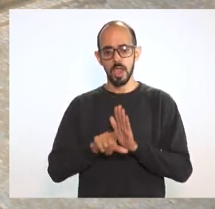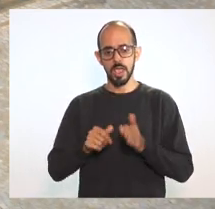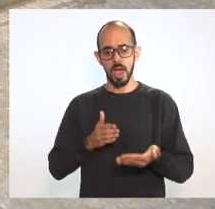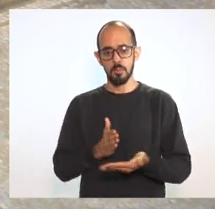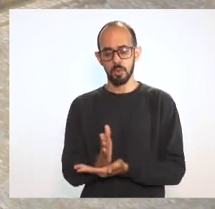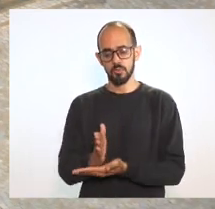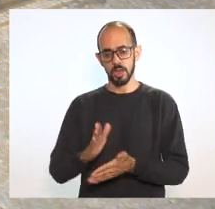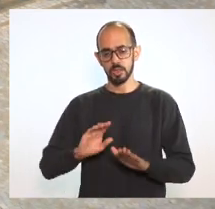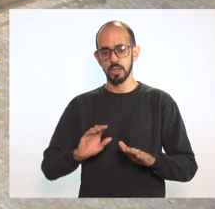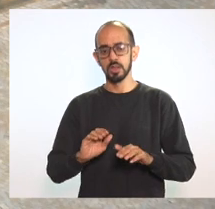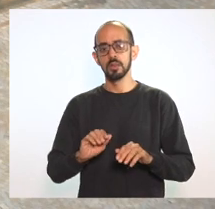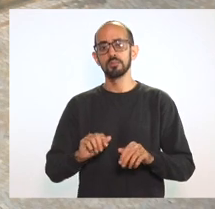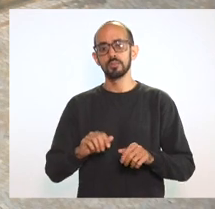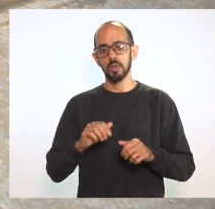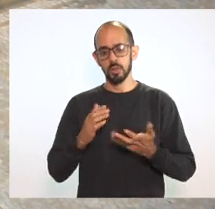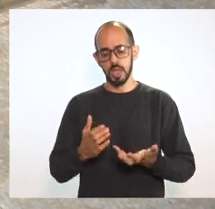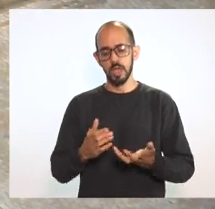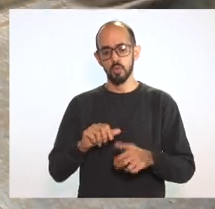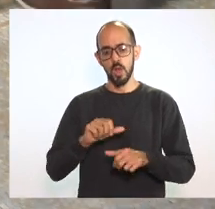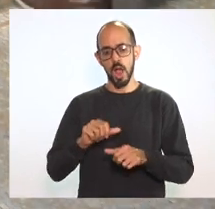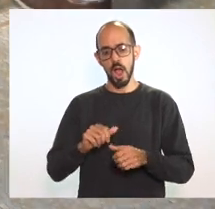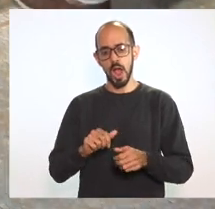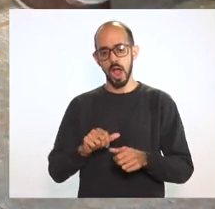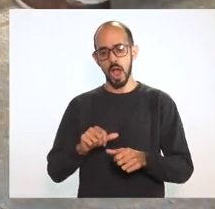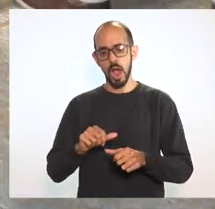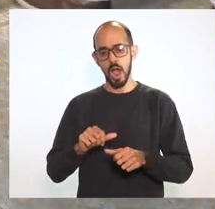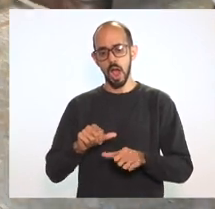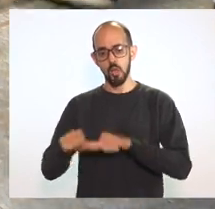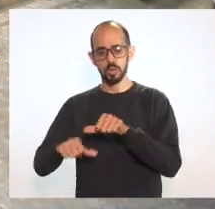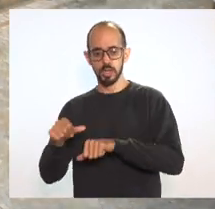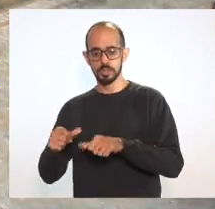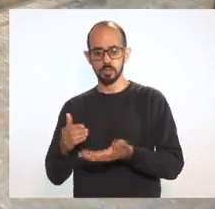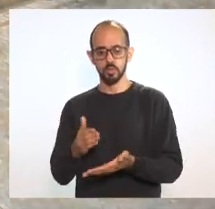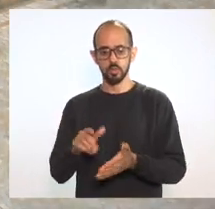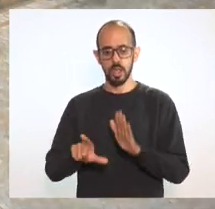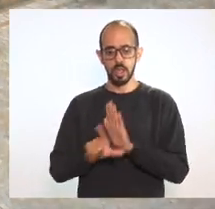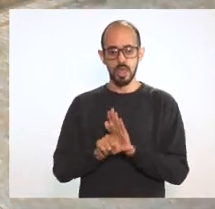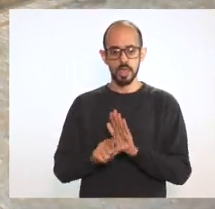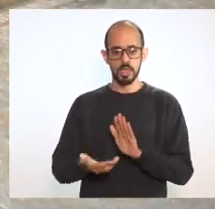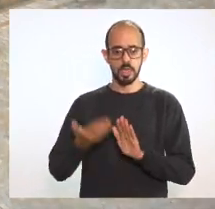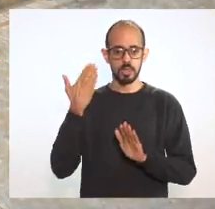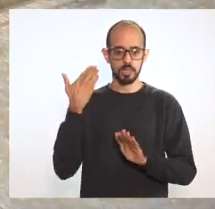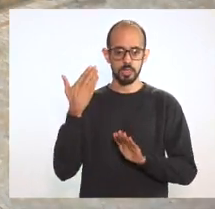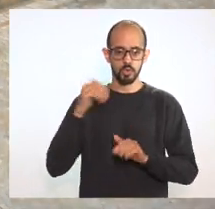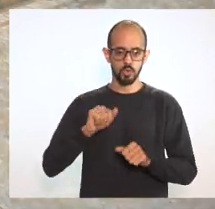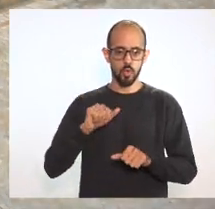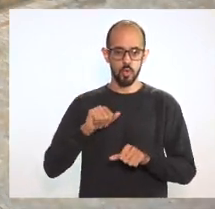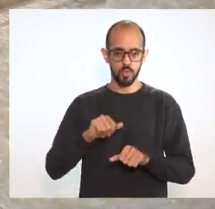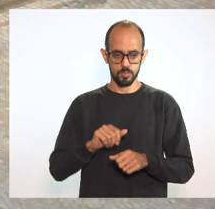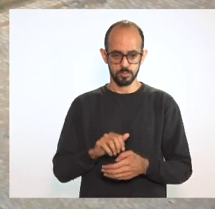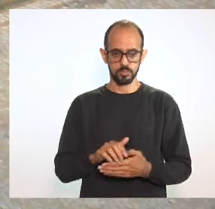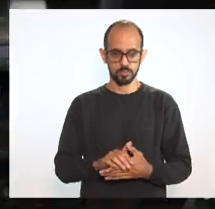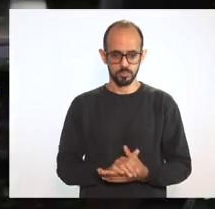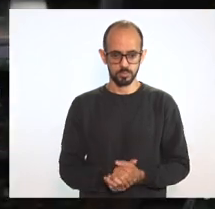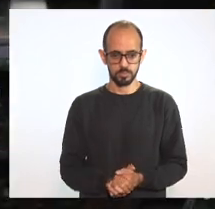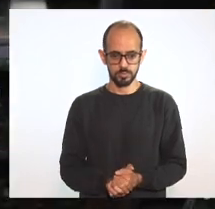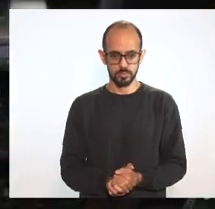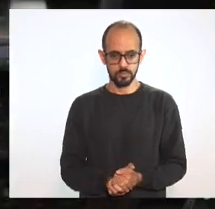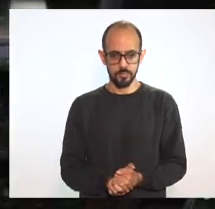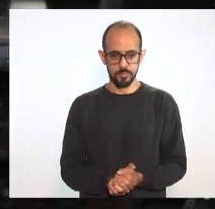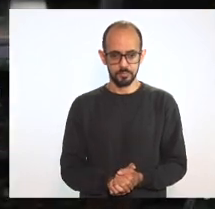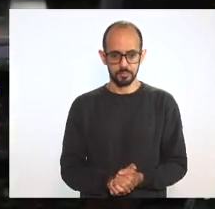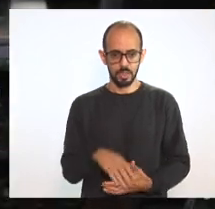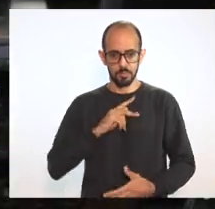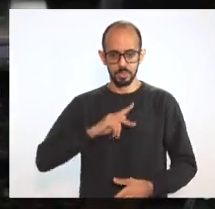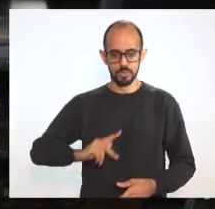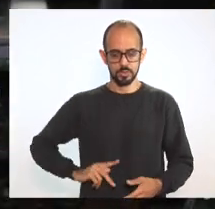de alterar essa lei. Então, se Vossa Excelência autorizar, só para adequar o texto na CCJ e tão logo retornar para o plenário. Presidência, defere,